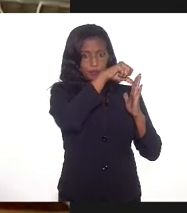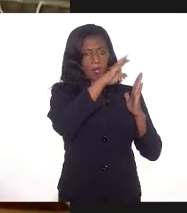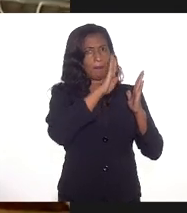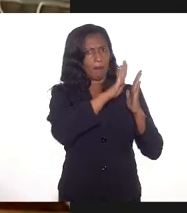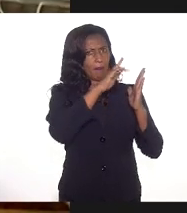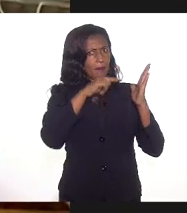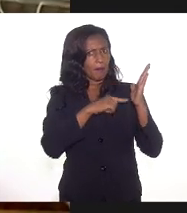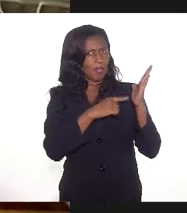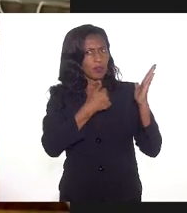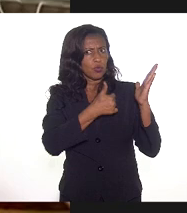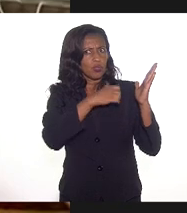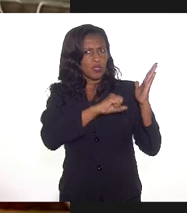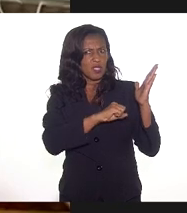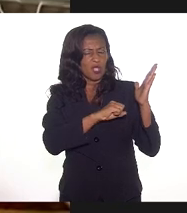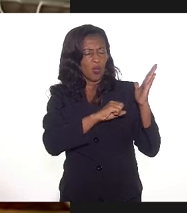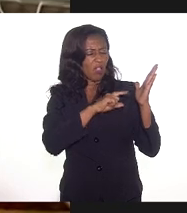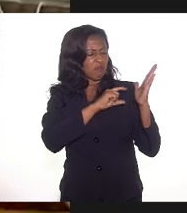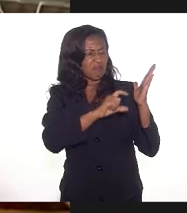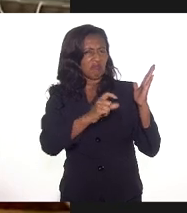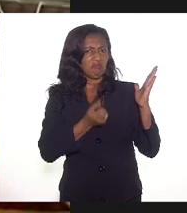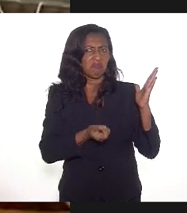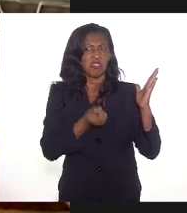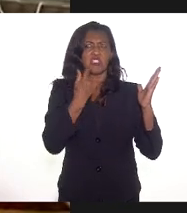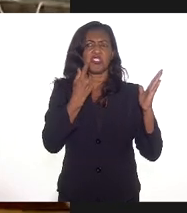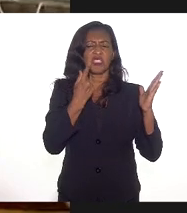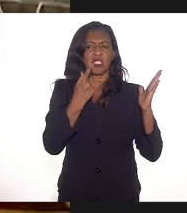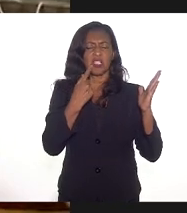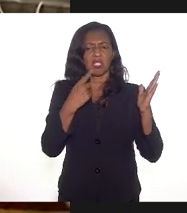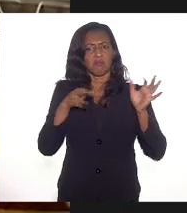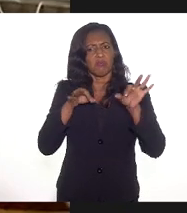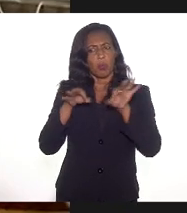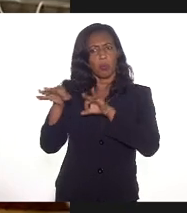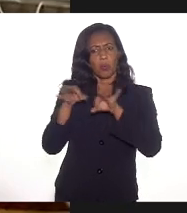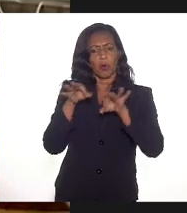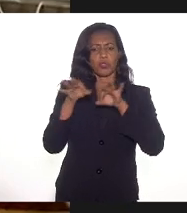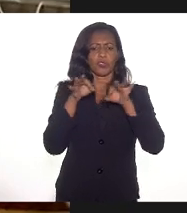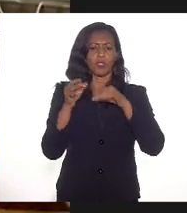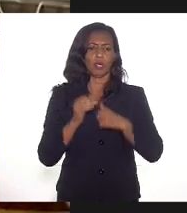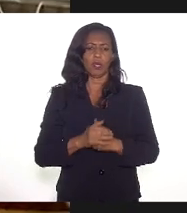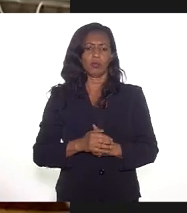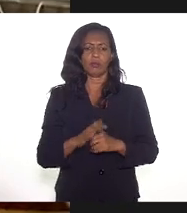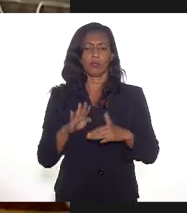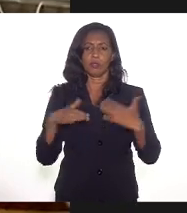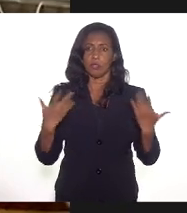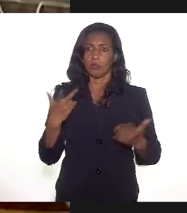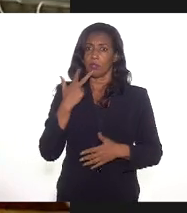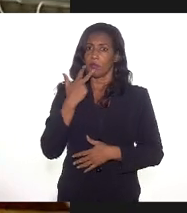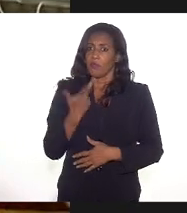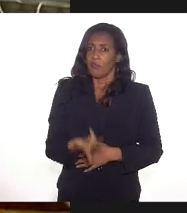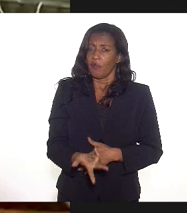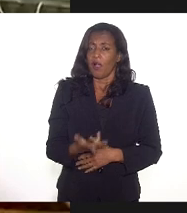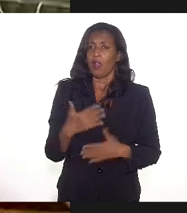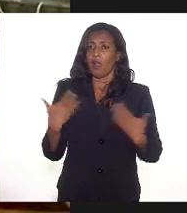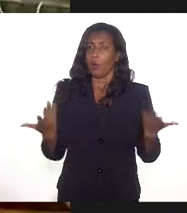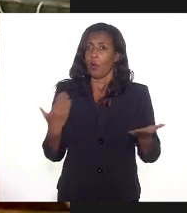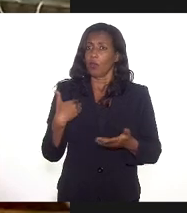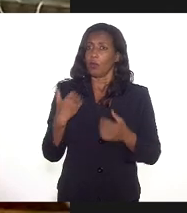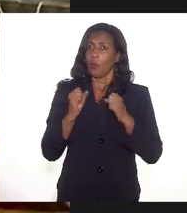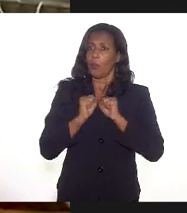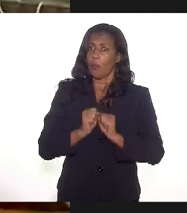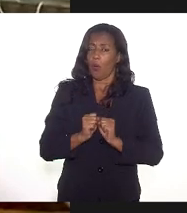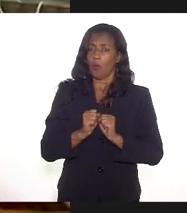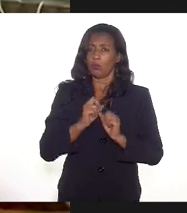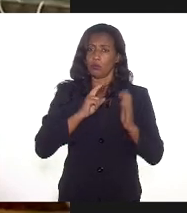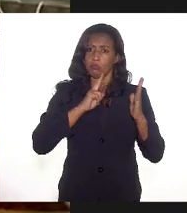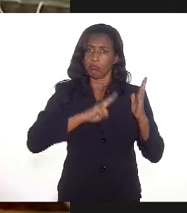o 19 é uma matéria estranha ao projeto. Então, o senhor me diz quando posso também fazer a